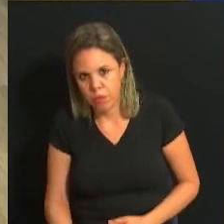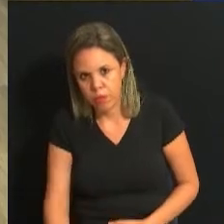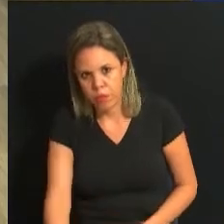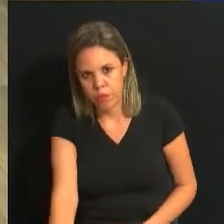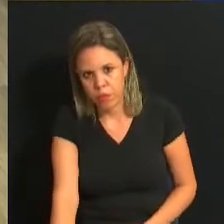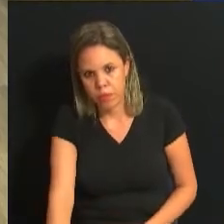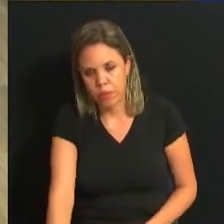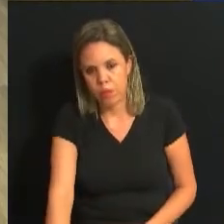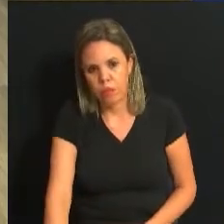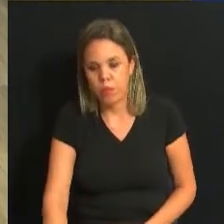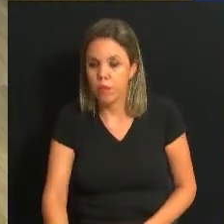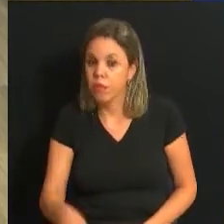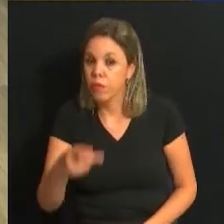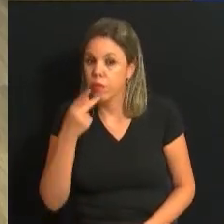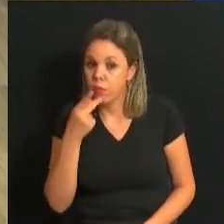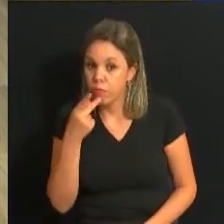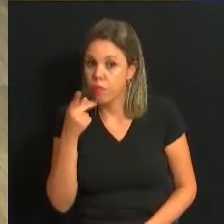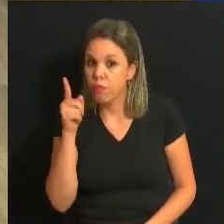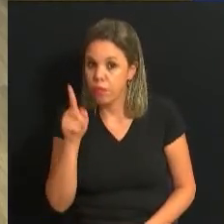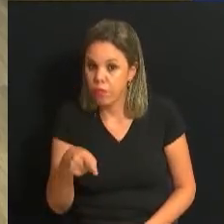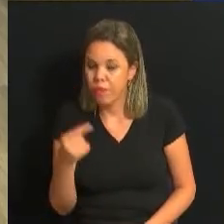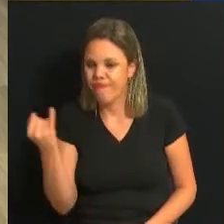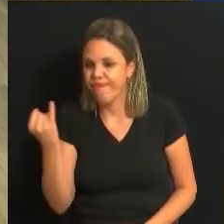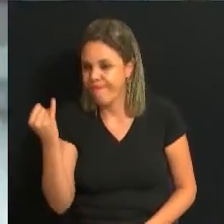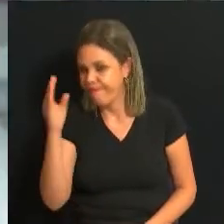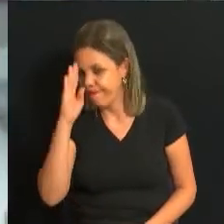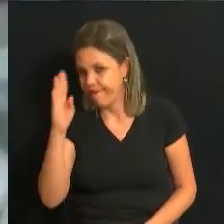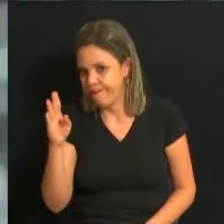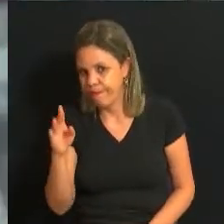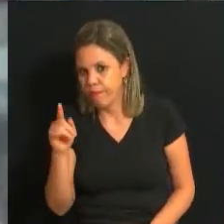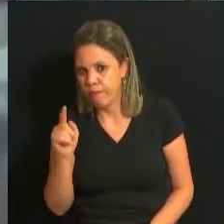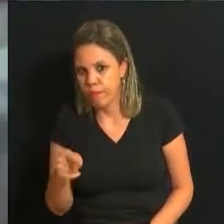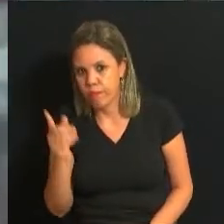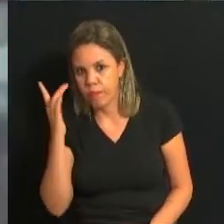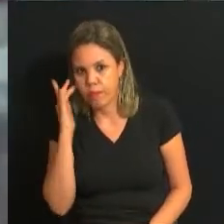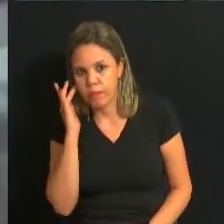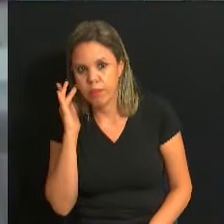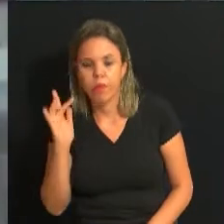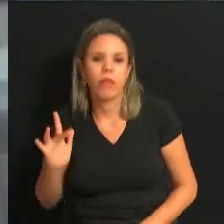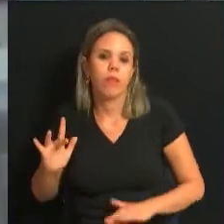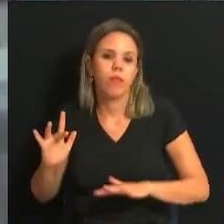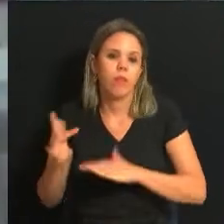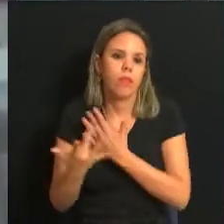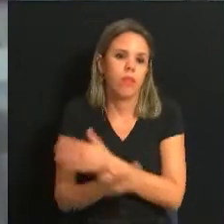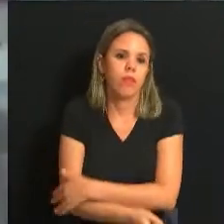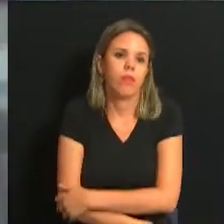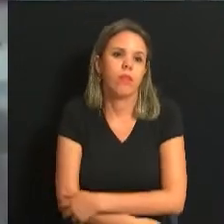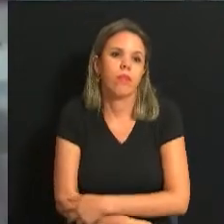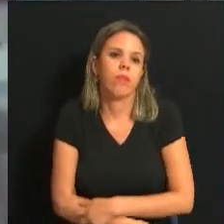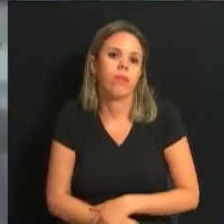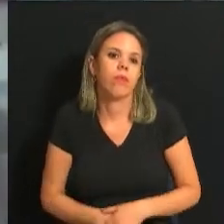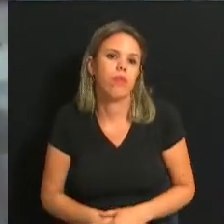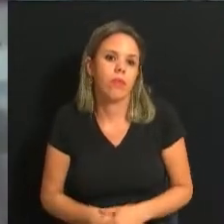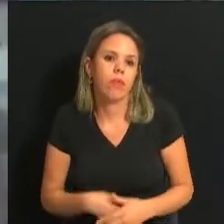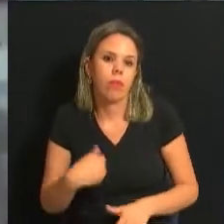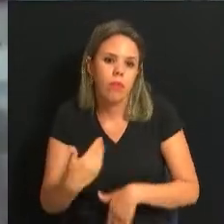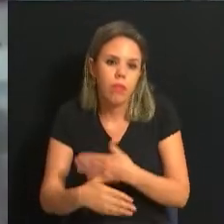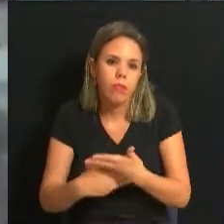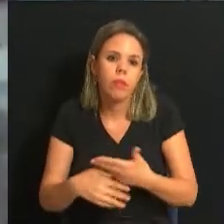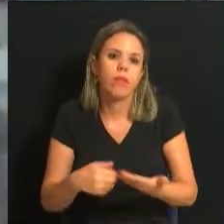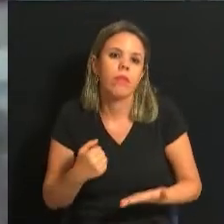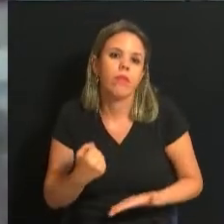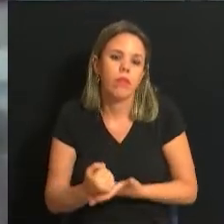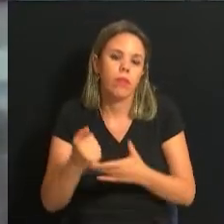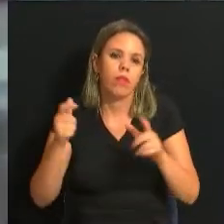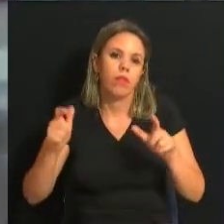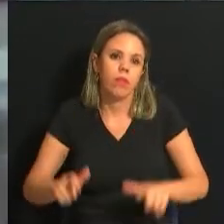Gabriel, você tocou num ponto crucial. Eu acho que as redes sociais, elas vêm a contribuir para esse